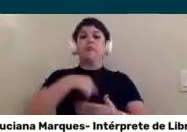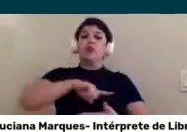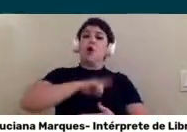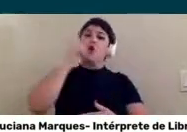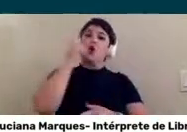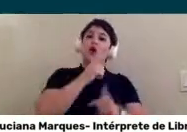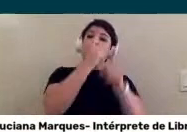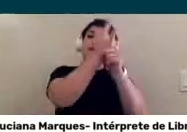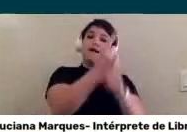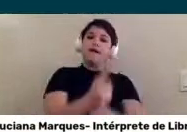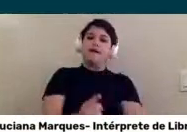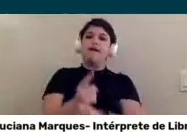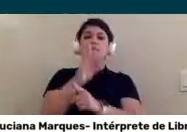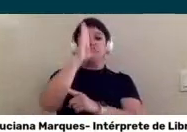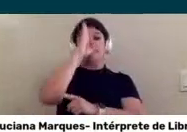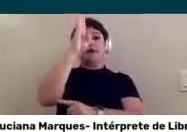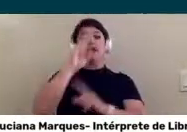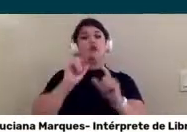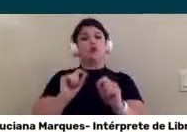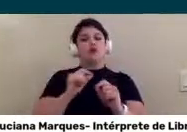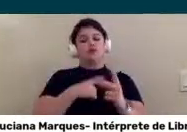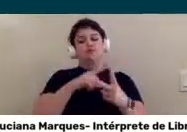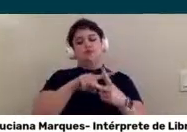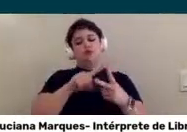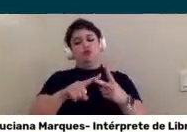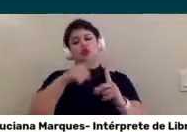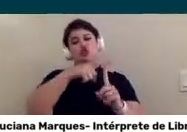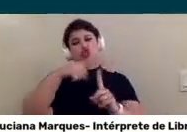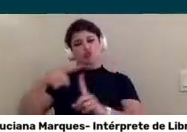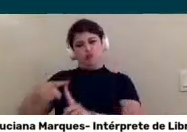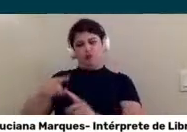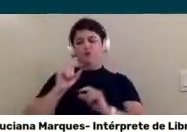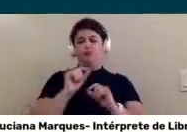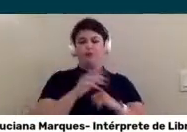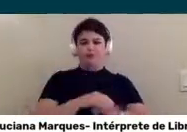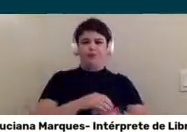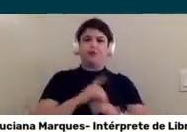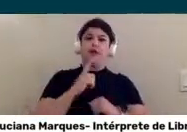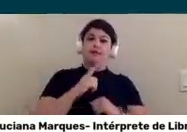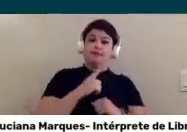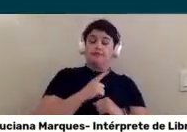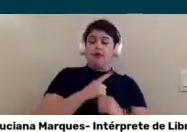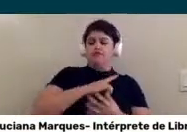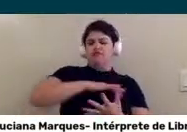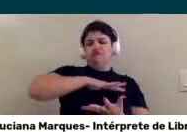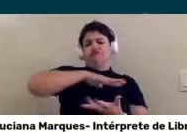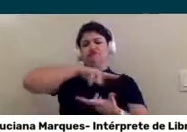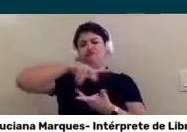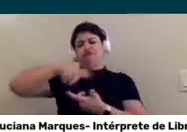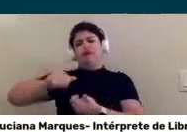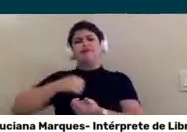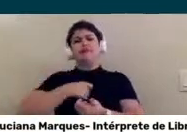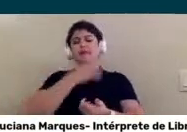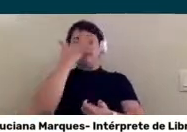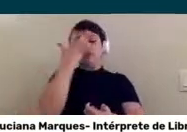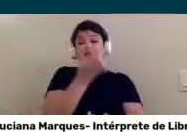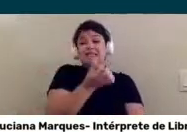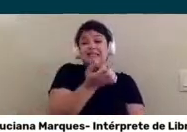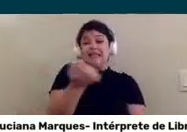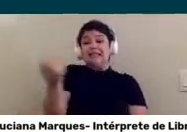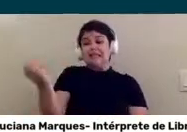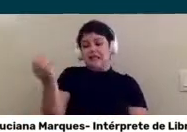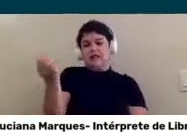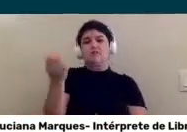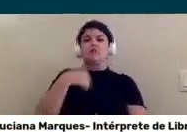identificar e priorizar dois tipos de persona. A gente, olha, tem um universo de 600 pessoas desenvolvedoras, mas a gente vai se focar